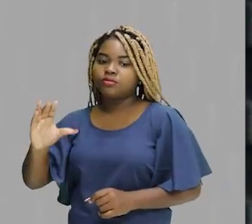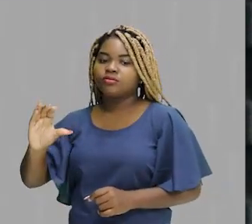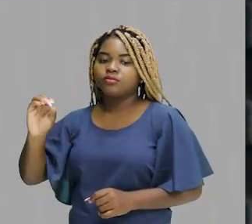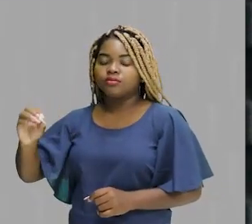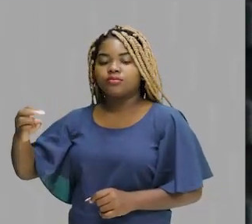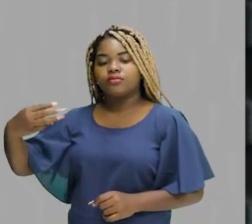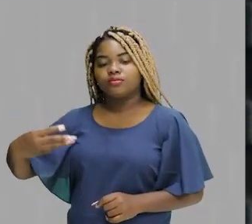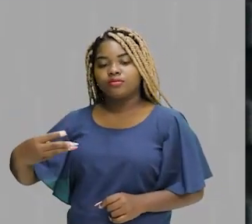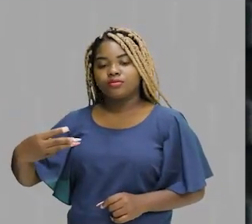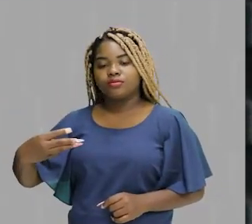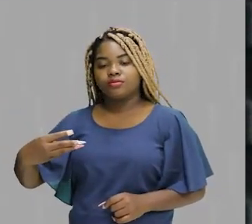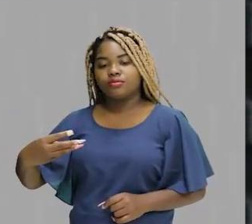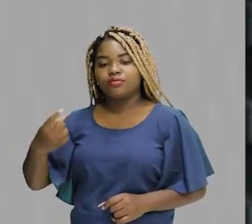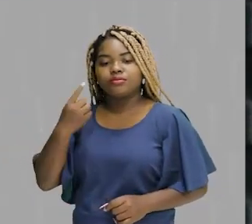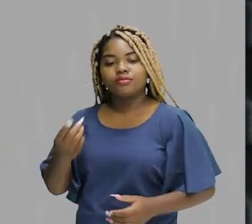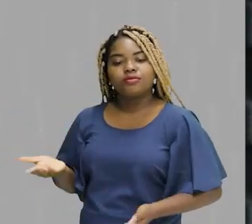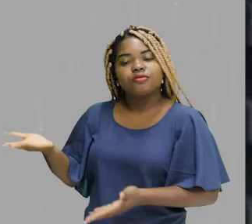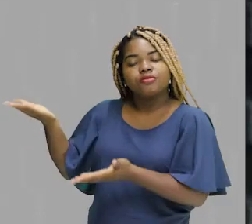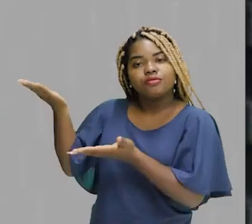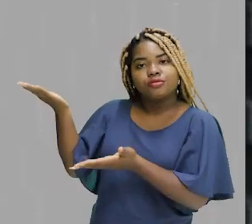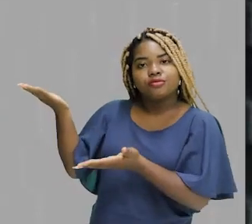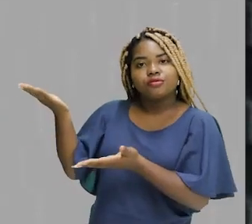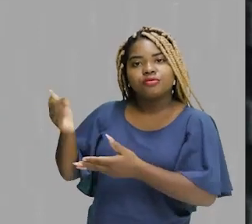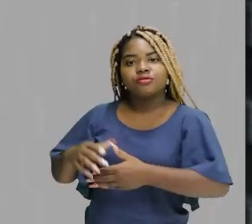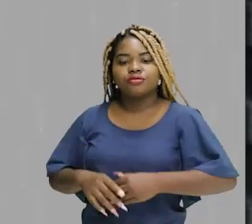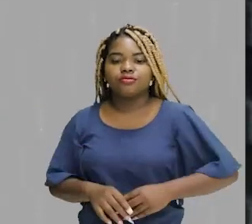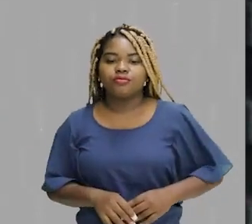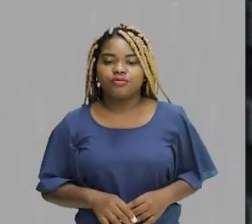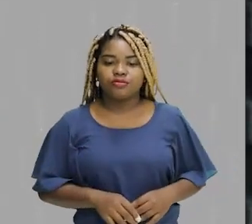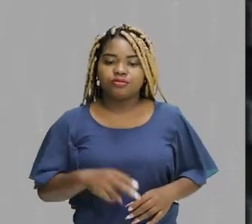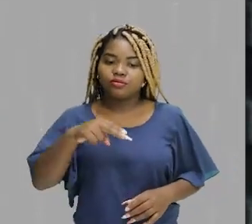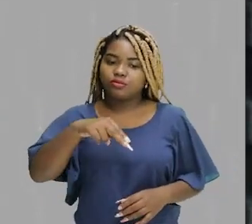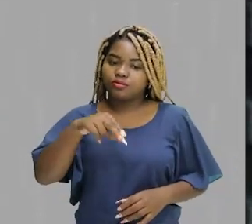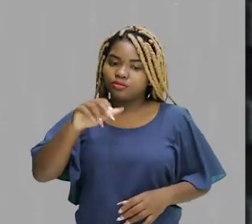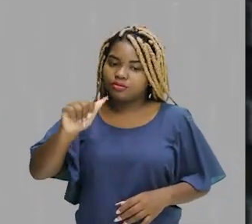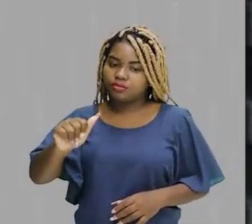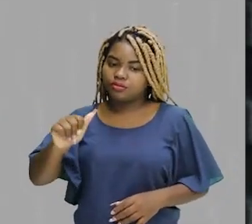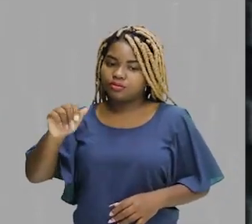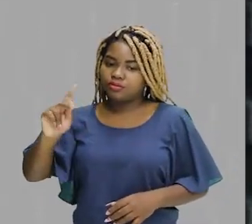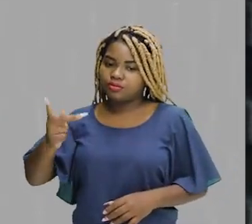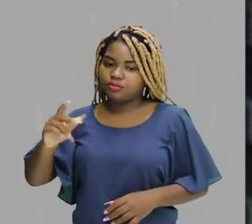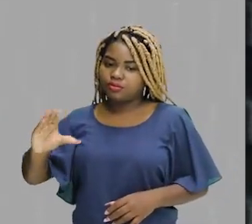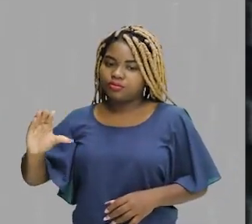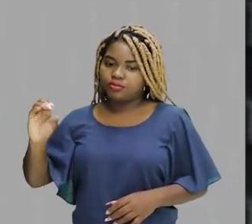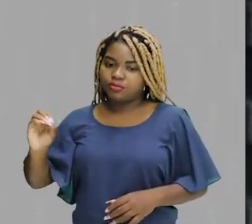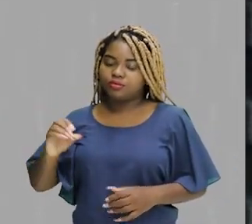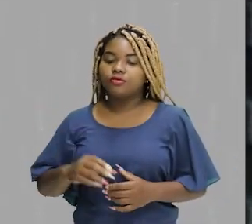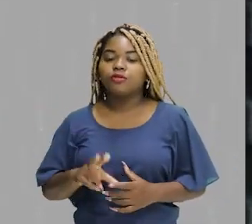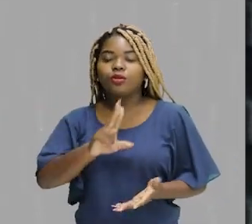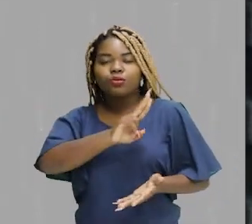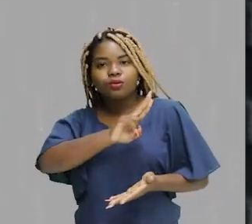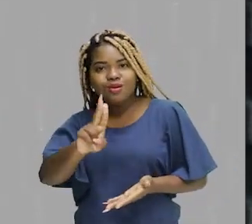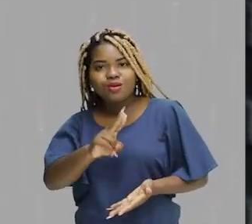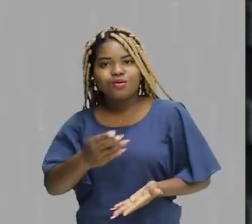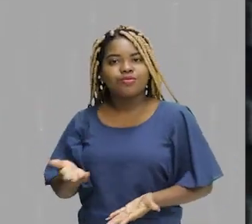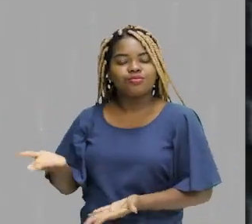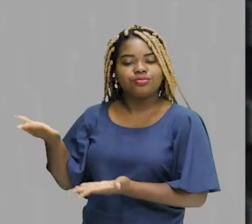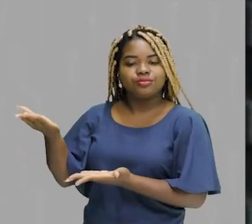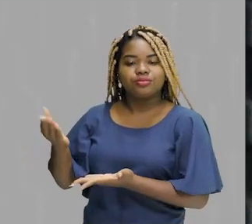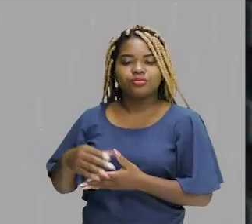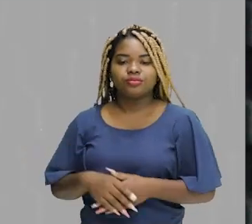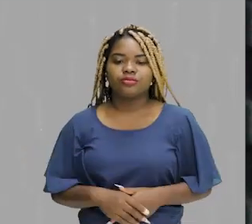NaHCO3, o carbonato ácido de sódio, ou, popularmente, o bicarbonato de